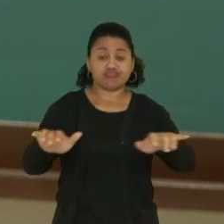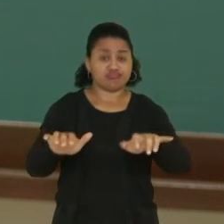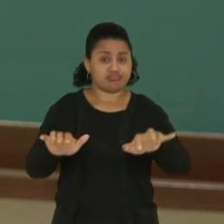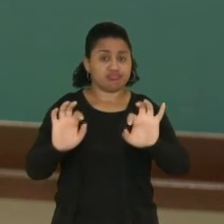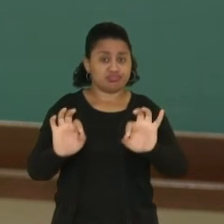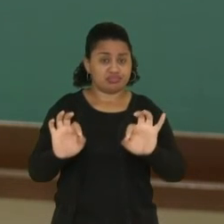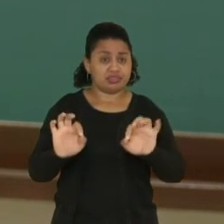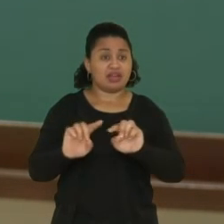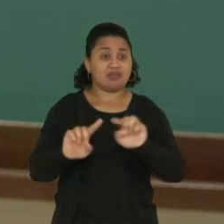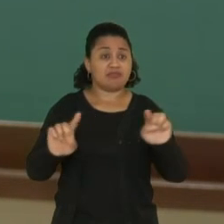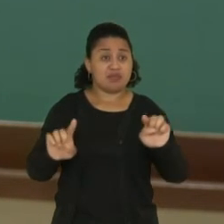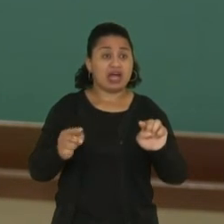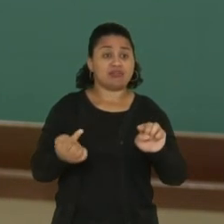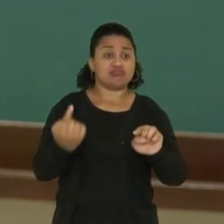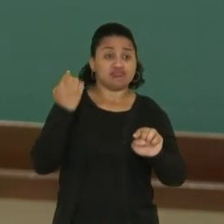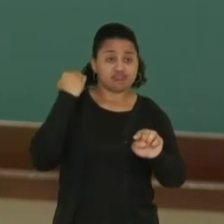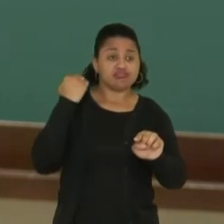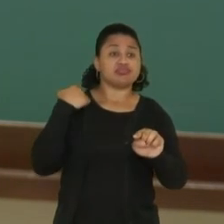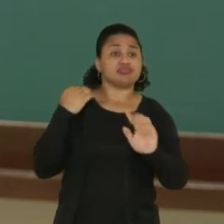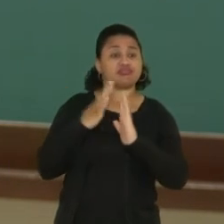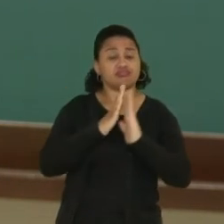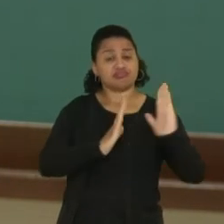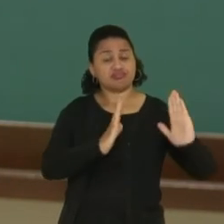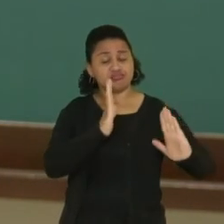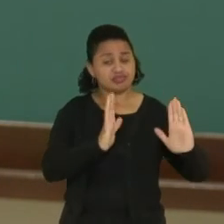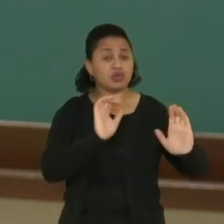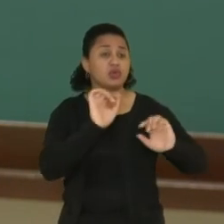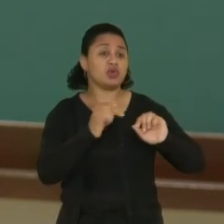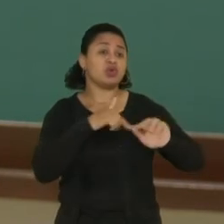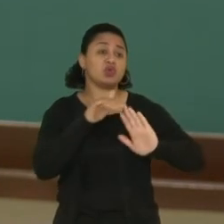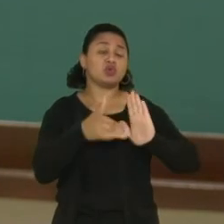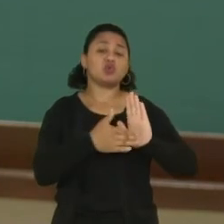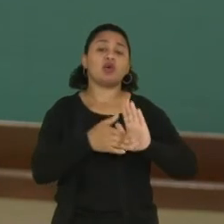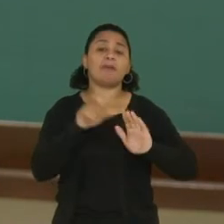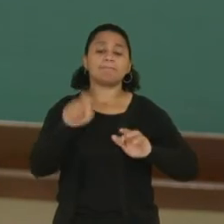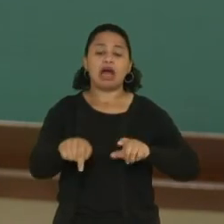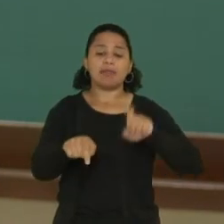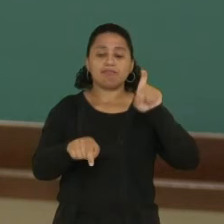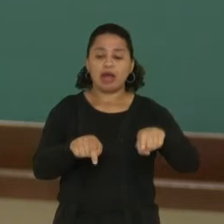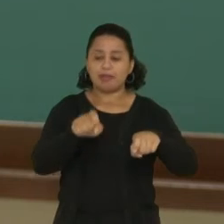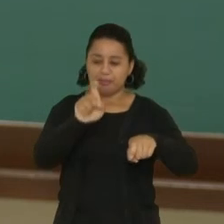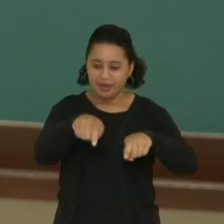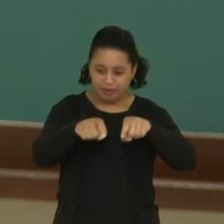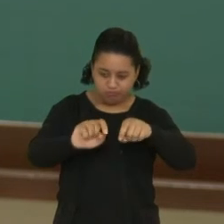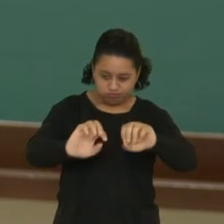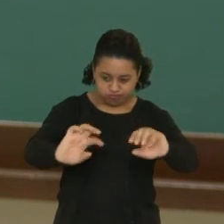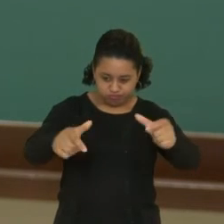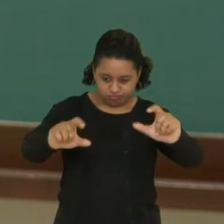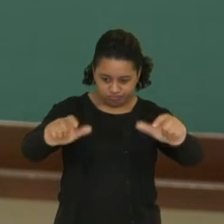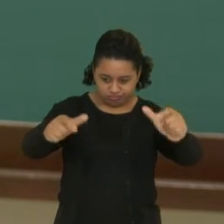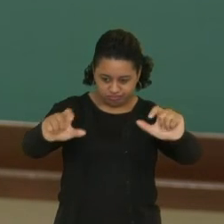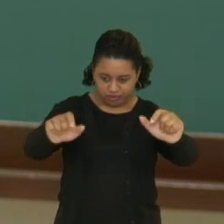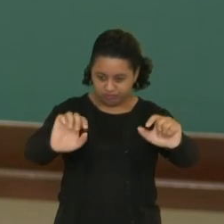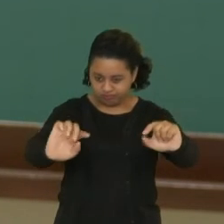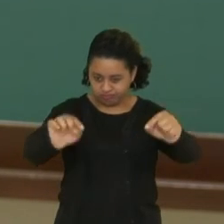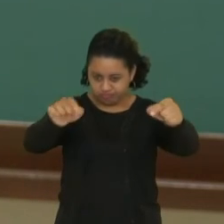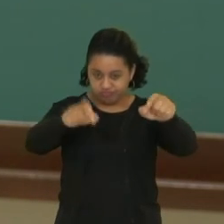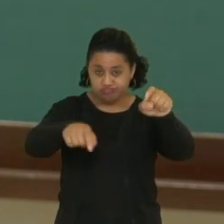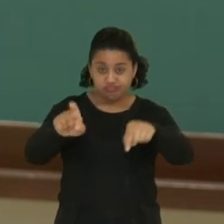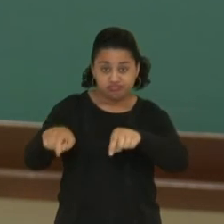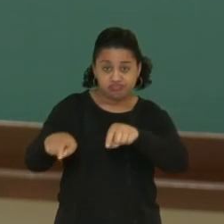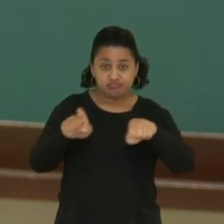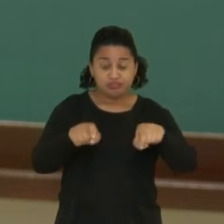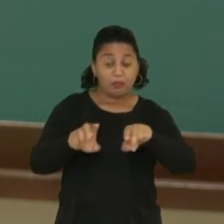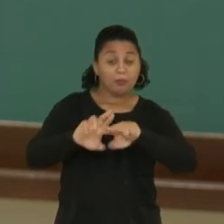né? Mas nesta época aqui, ó, tudo era escrito à máquina de escrever. E daí a necessidade dela